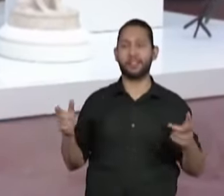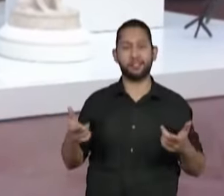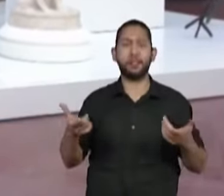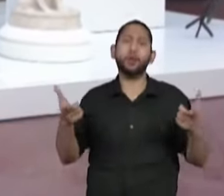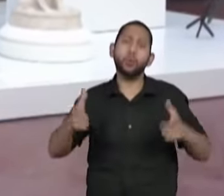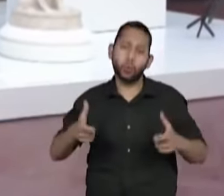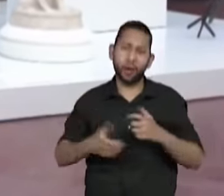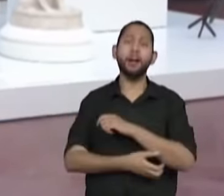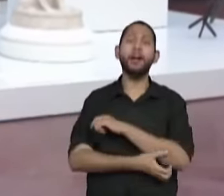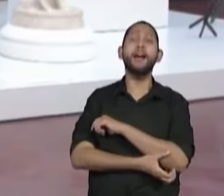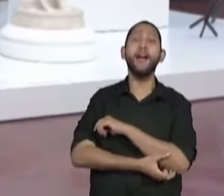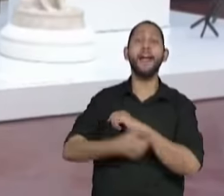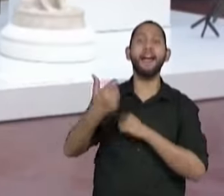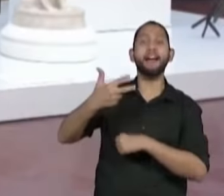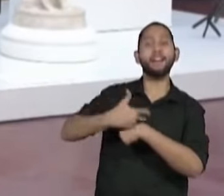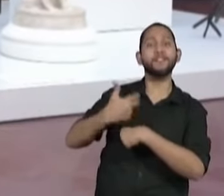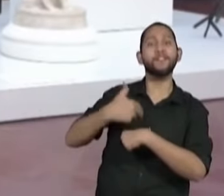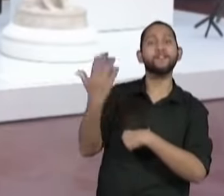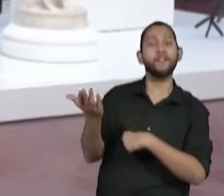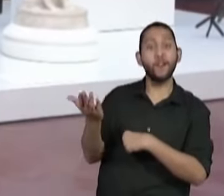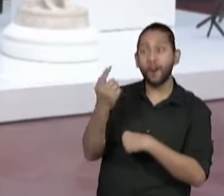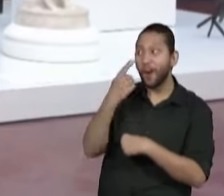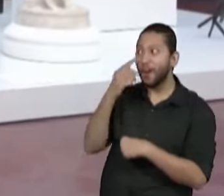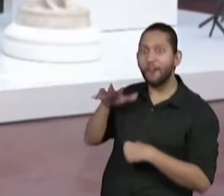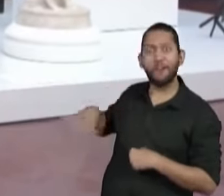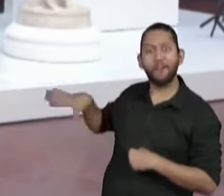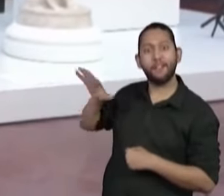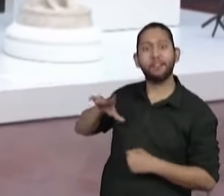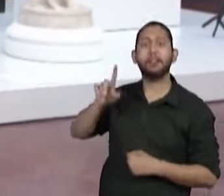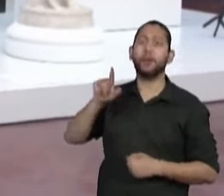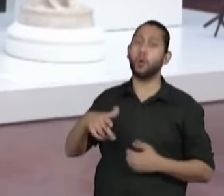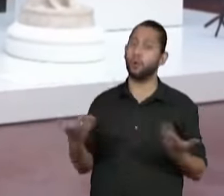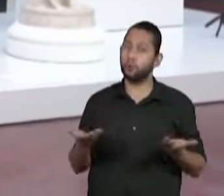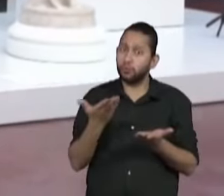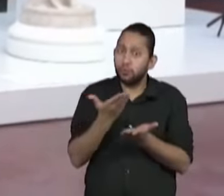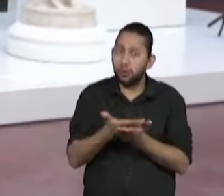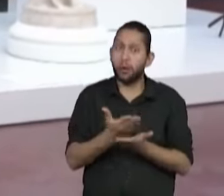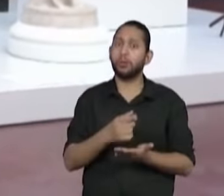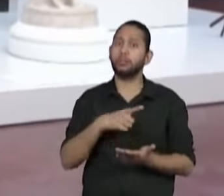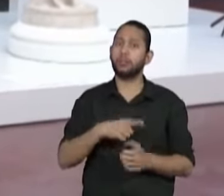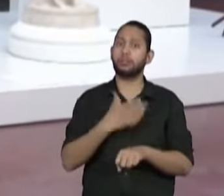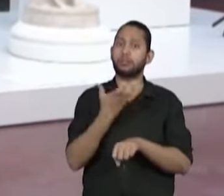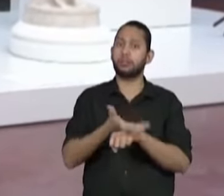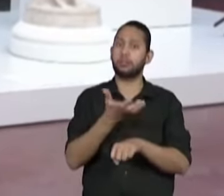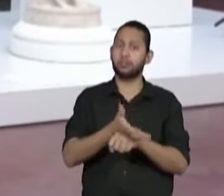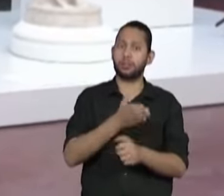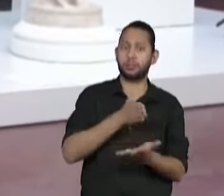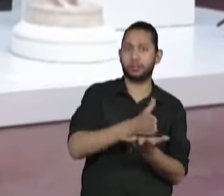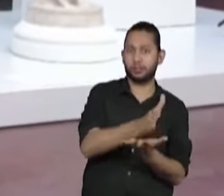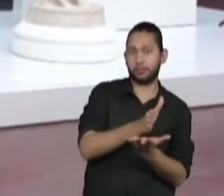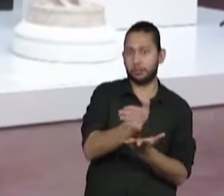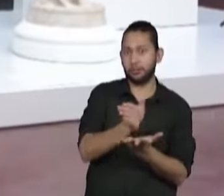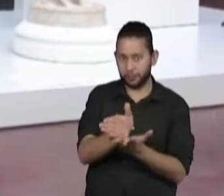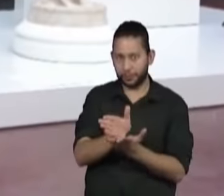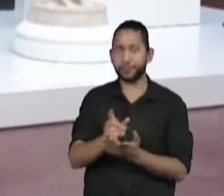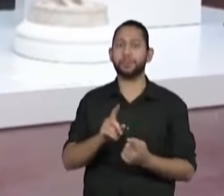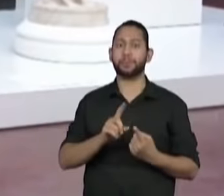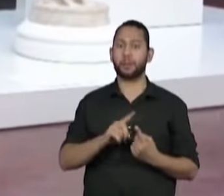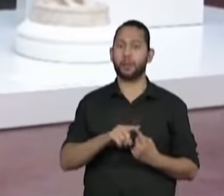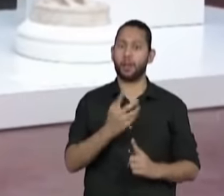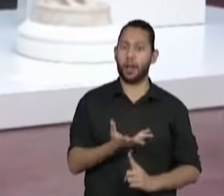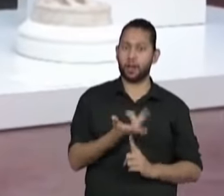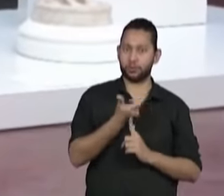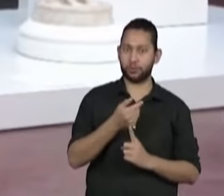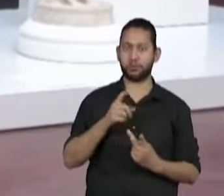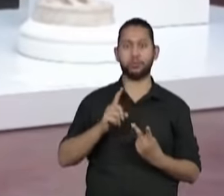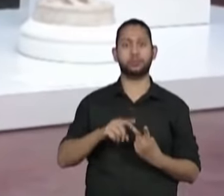gravação externa, onde nós teremos uma aula interdisciplinar, englobando as nossas disciplinas de arte e matemática, para